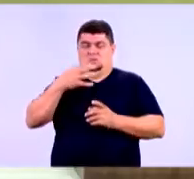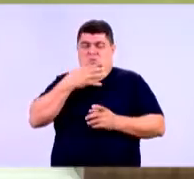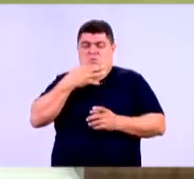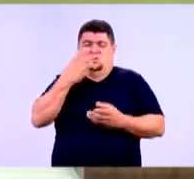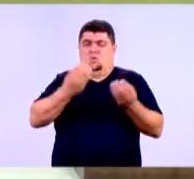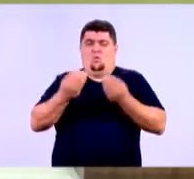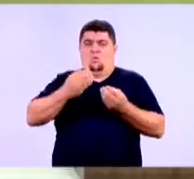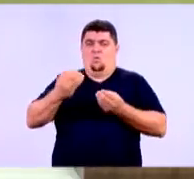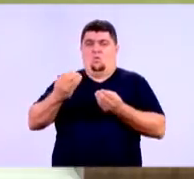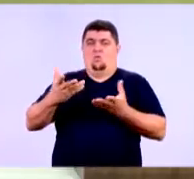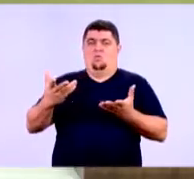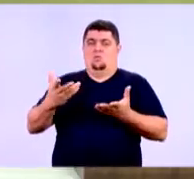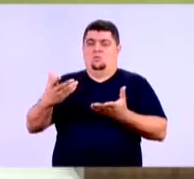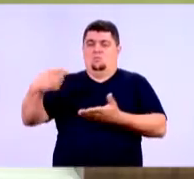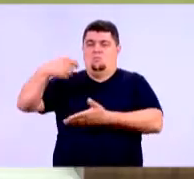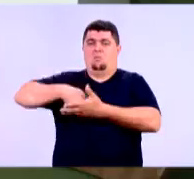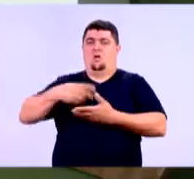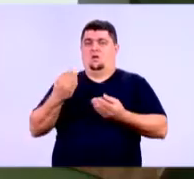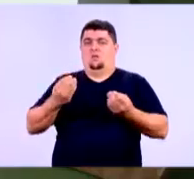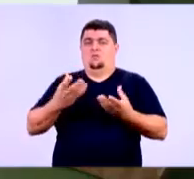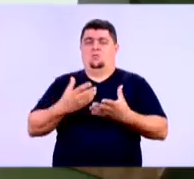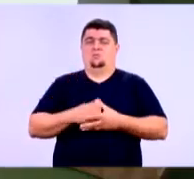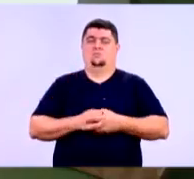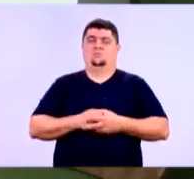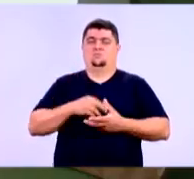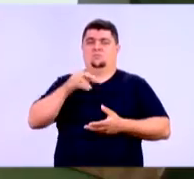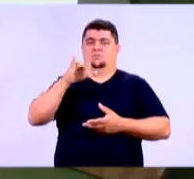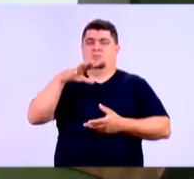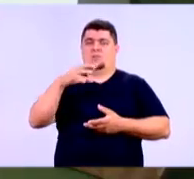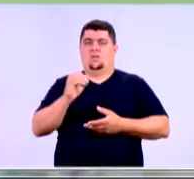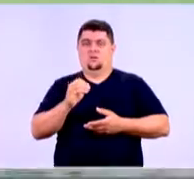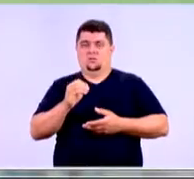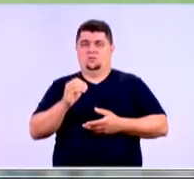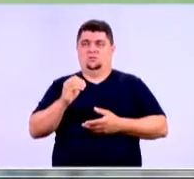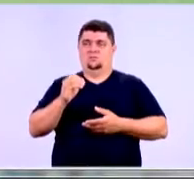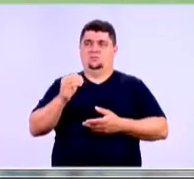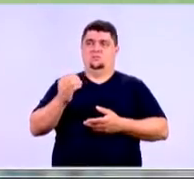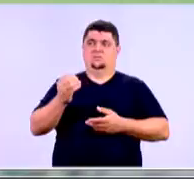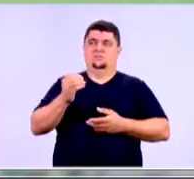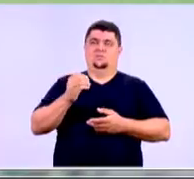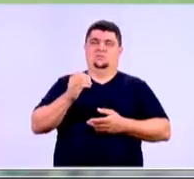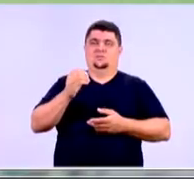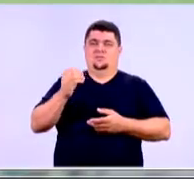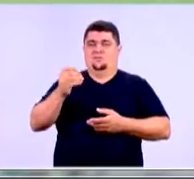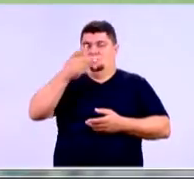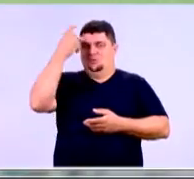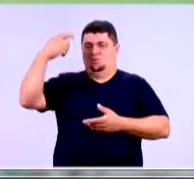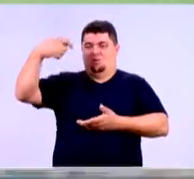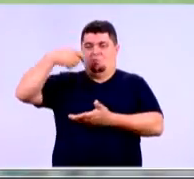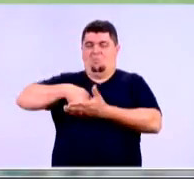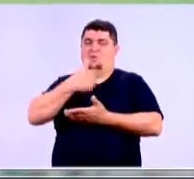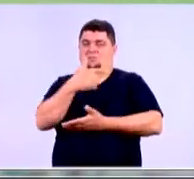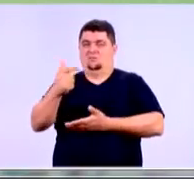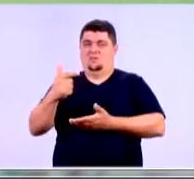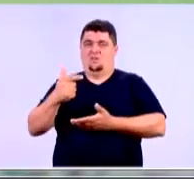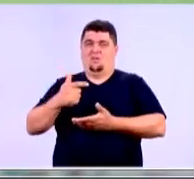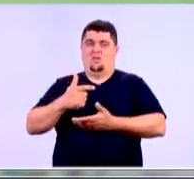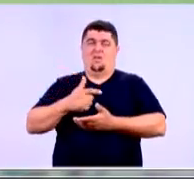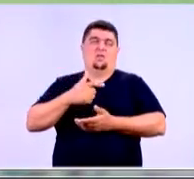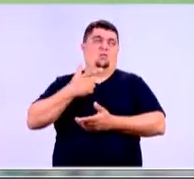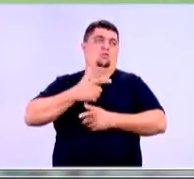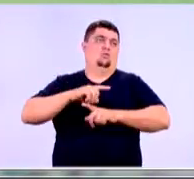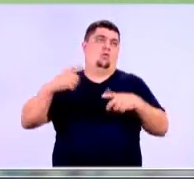você vai cobrar essa pessoa? Então lá, o risco de não receber de volta o dinheiro emprestado dessa forma é muito